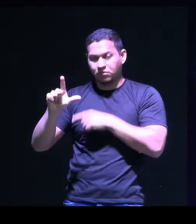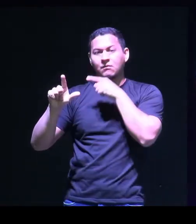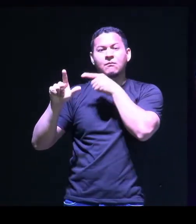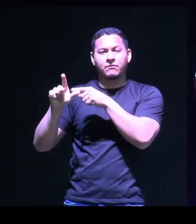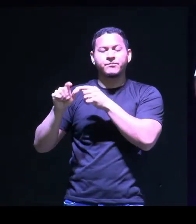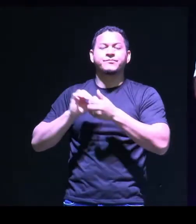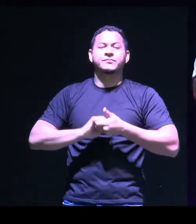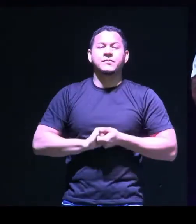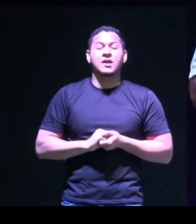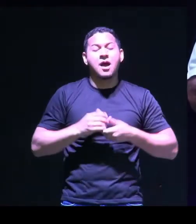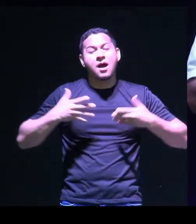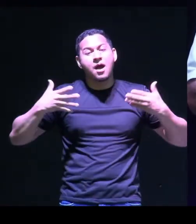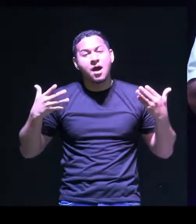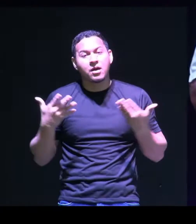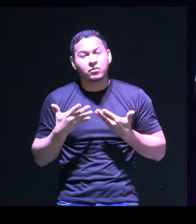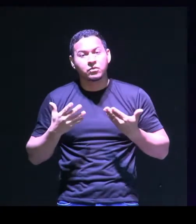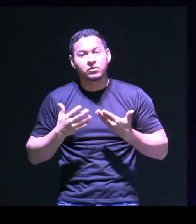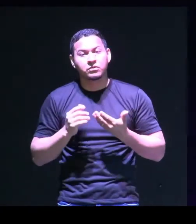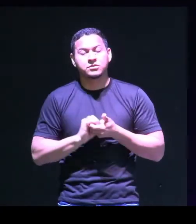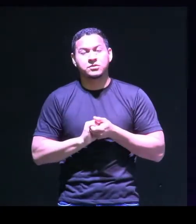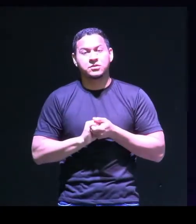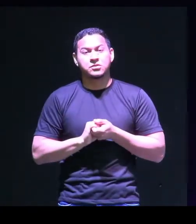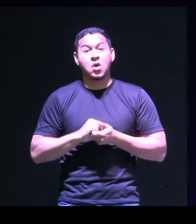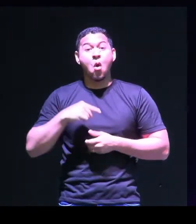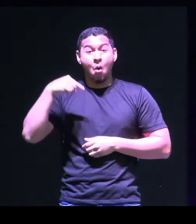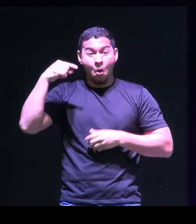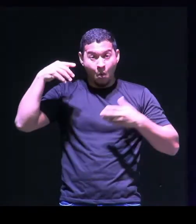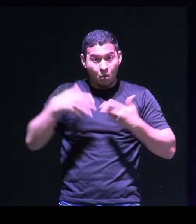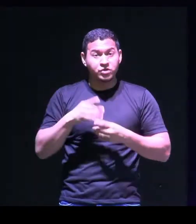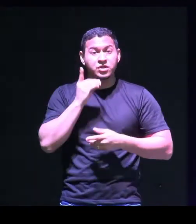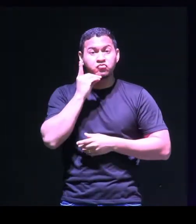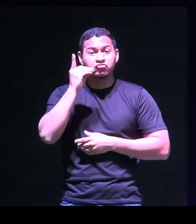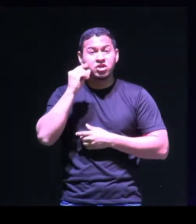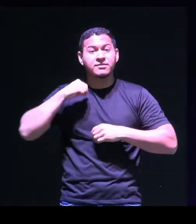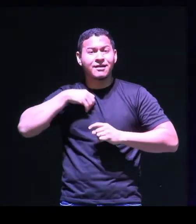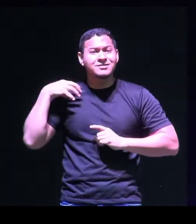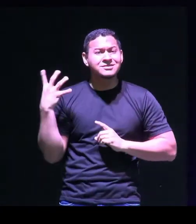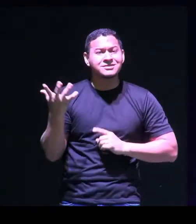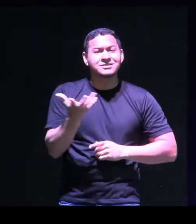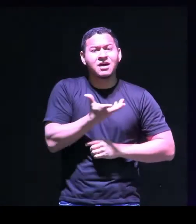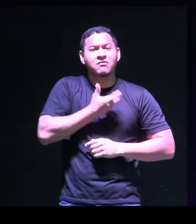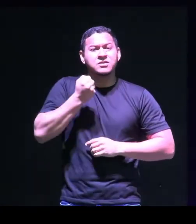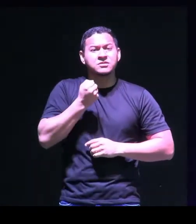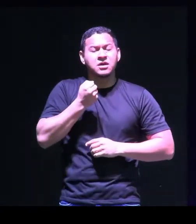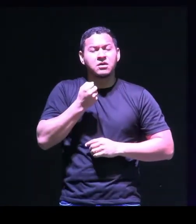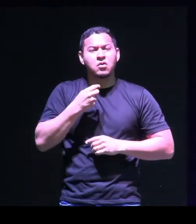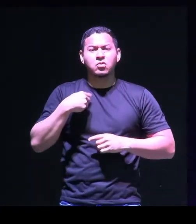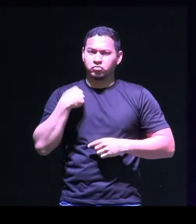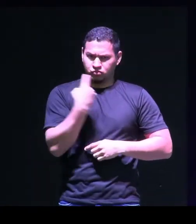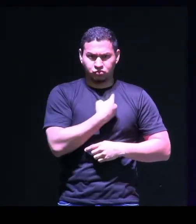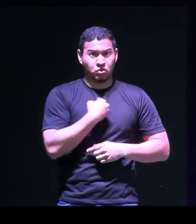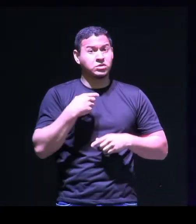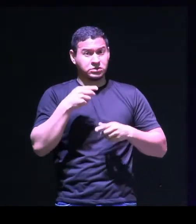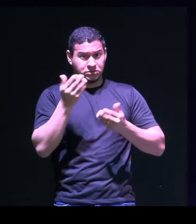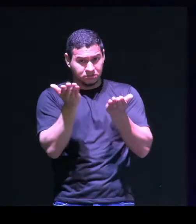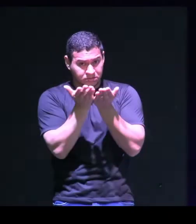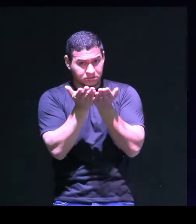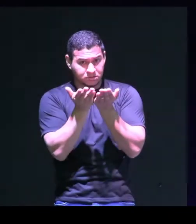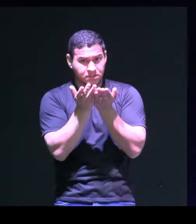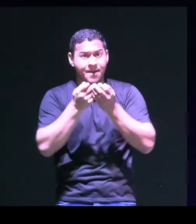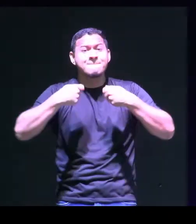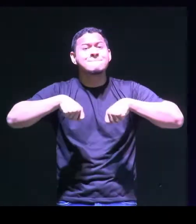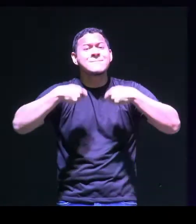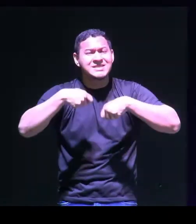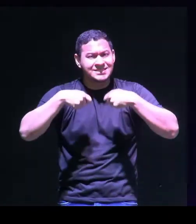próximo lá. Agora, hoje é o dia da salvação. Hoje é o dia que nós, como cristãos,